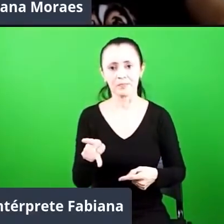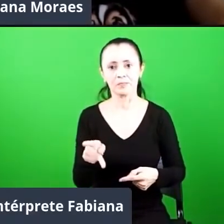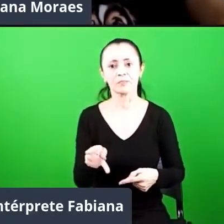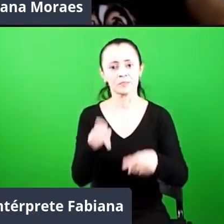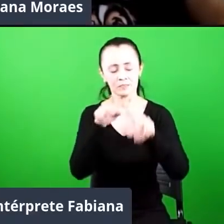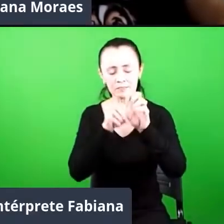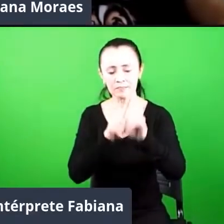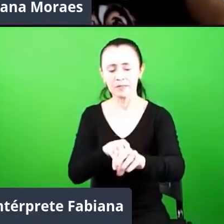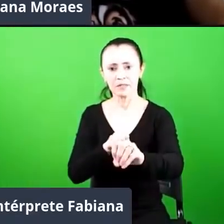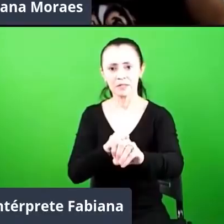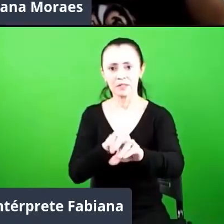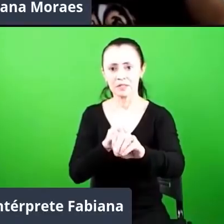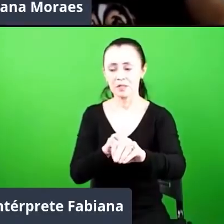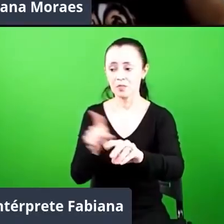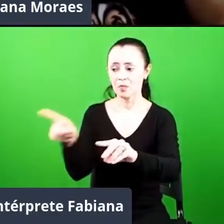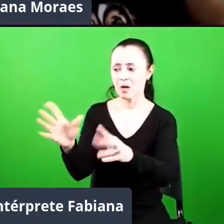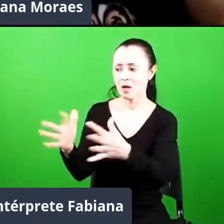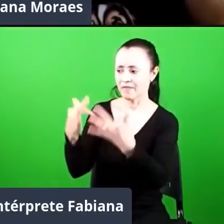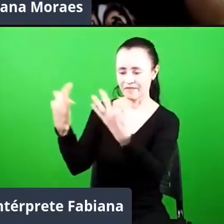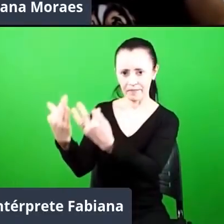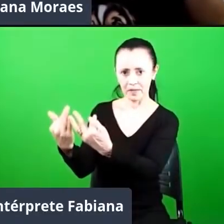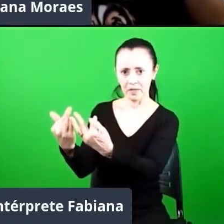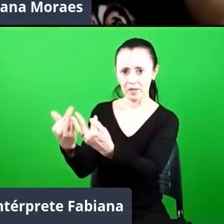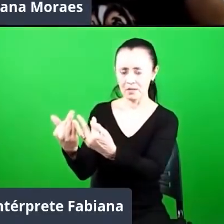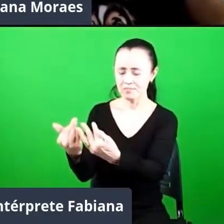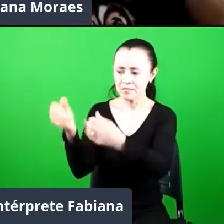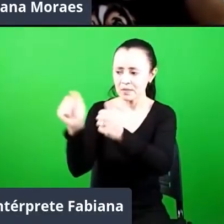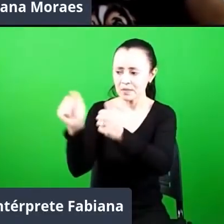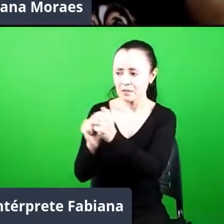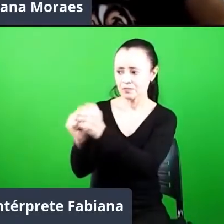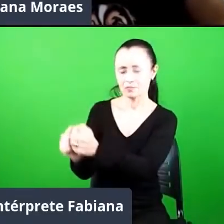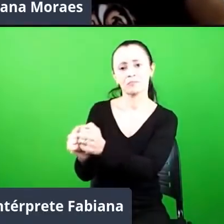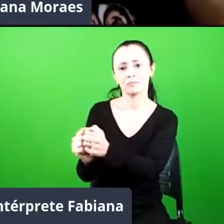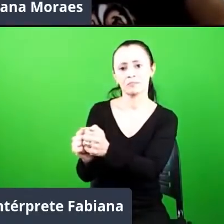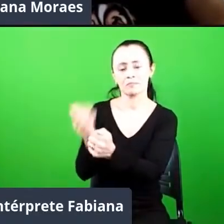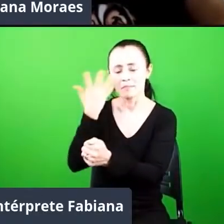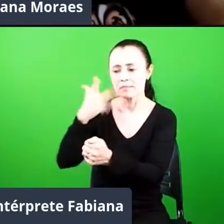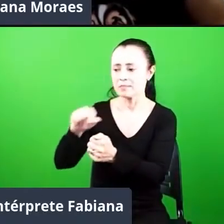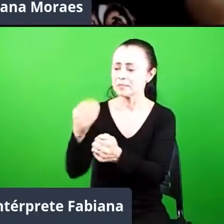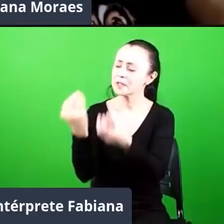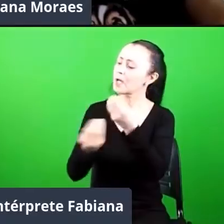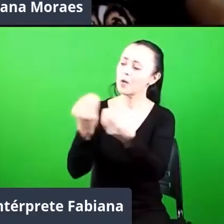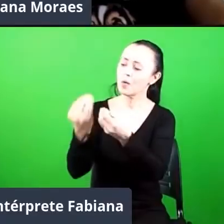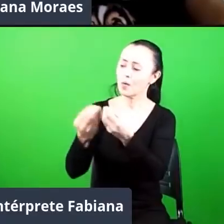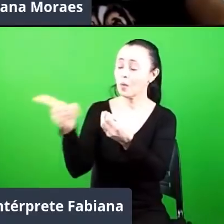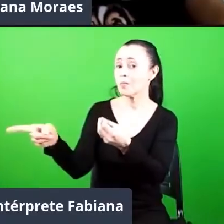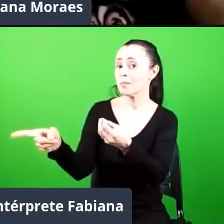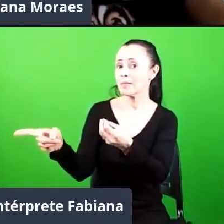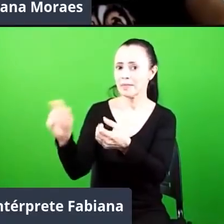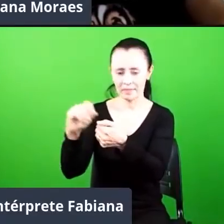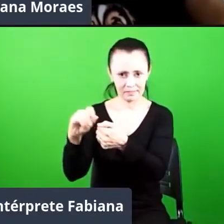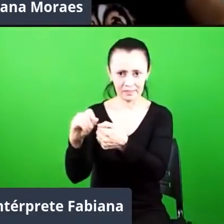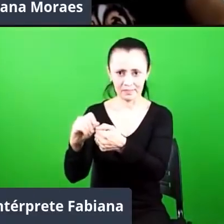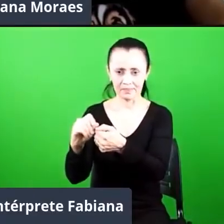os adultos, os sujeitos que acompanham essa criança, a ensinar essa criança. Então, além de ensinar a criança que acontecia na sala